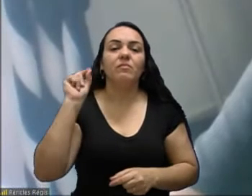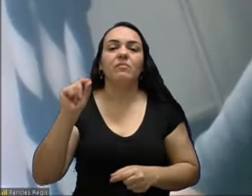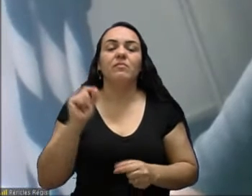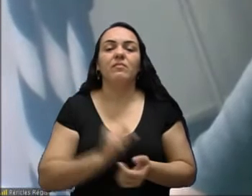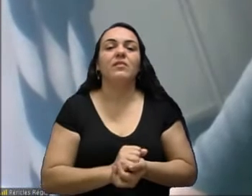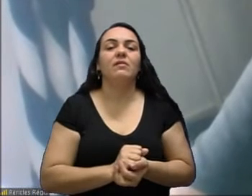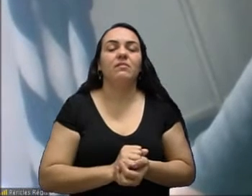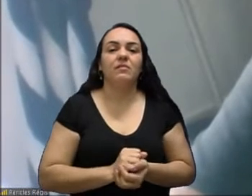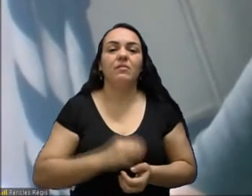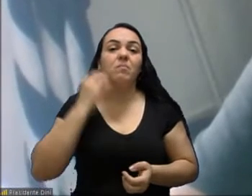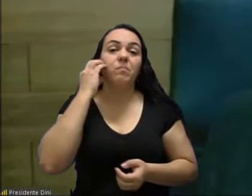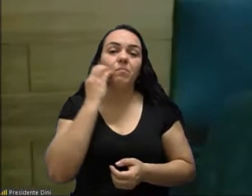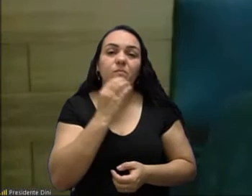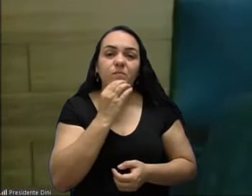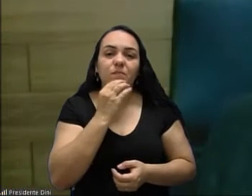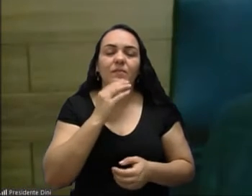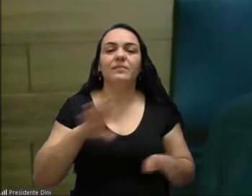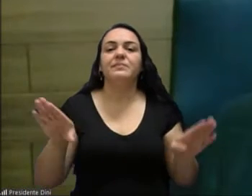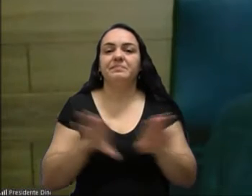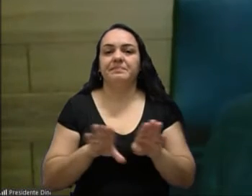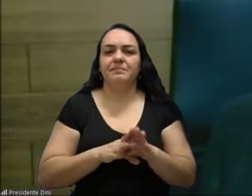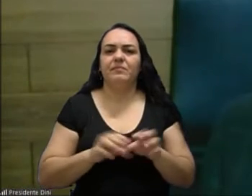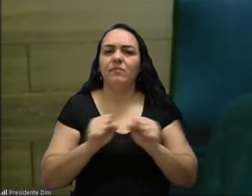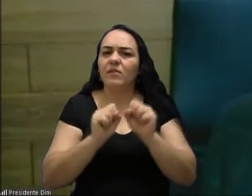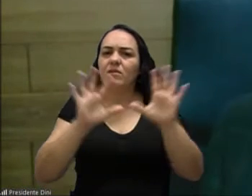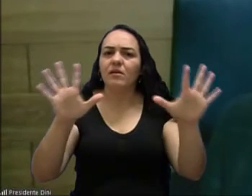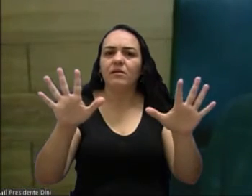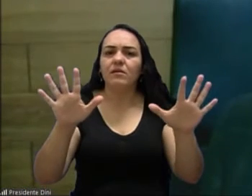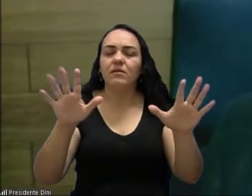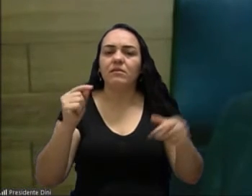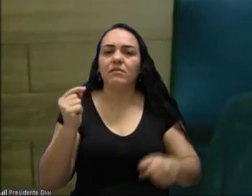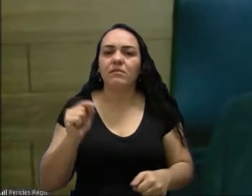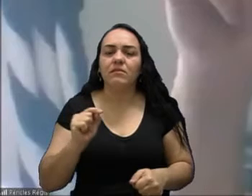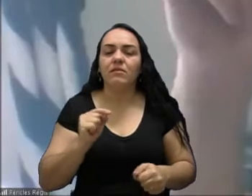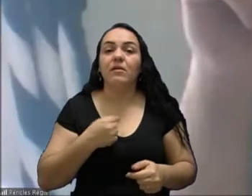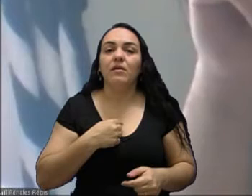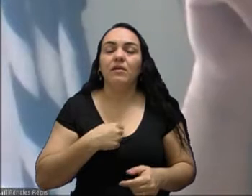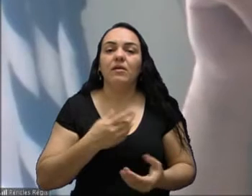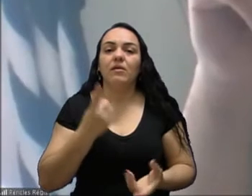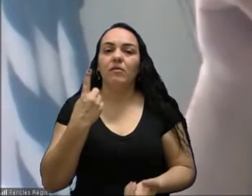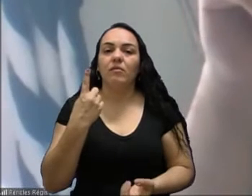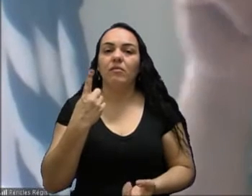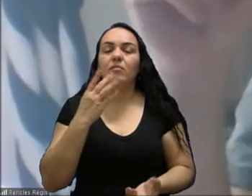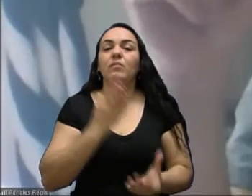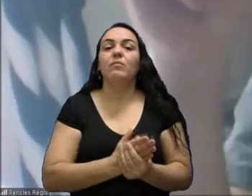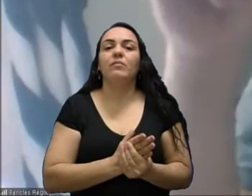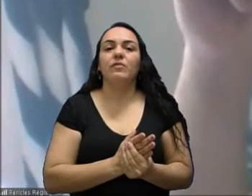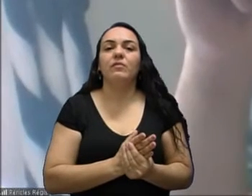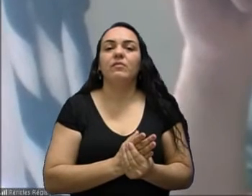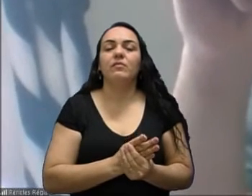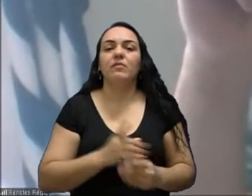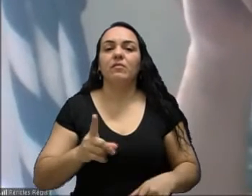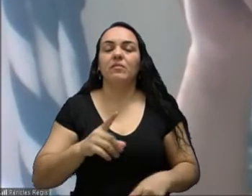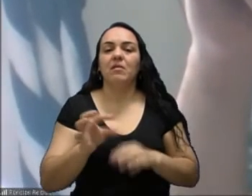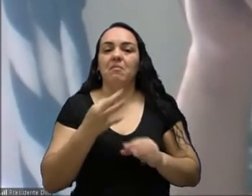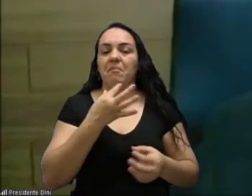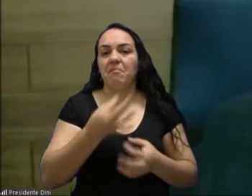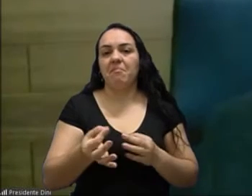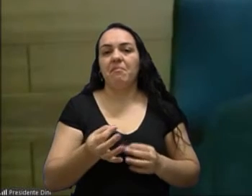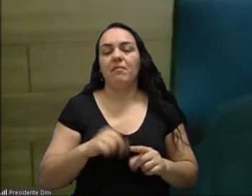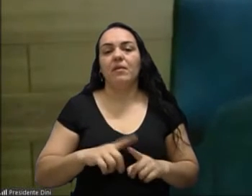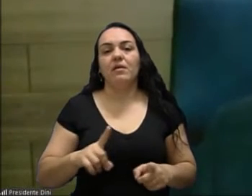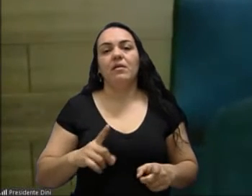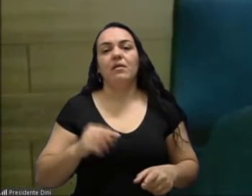Bastos tá claro? uma representação presidente uma representação não, não, não você citou os